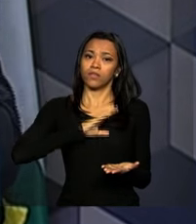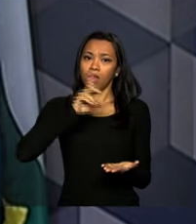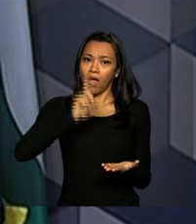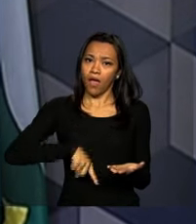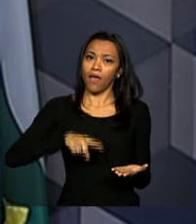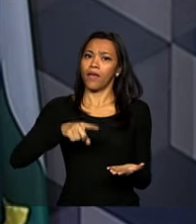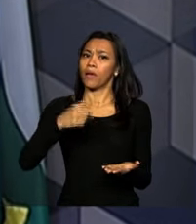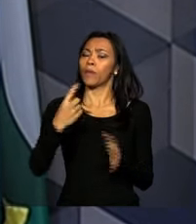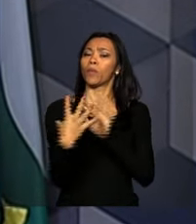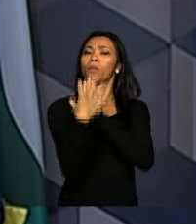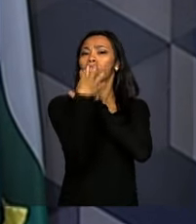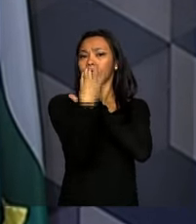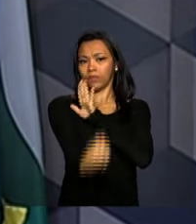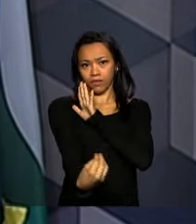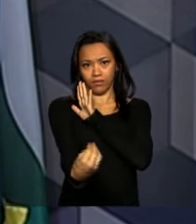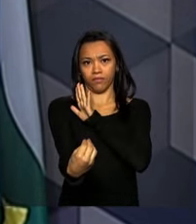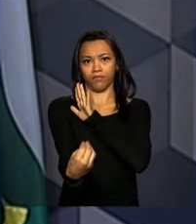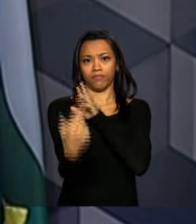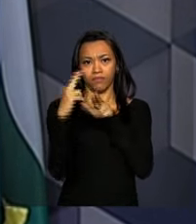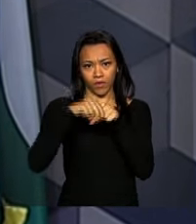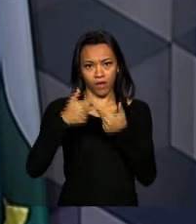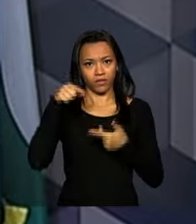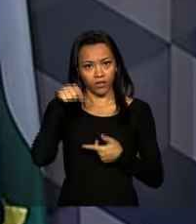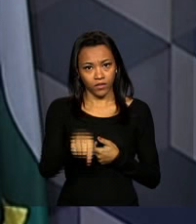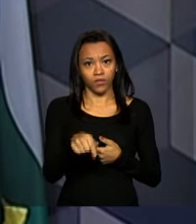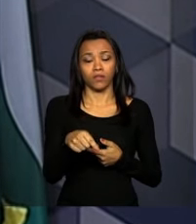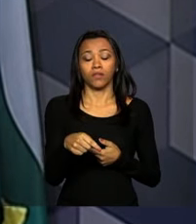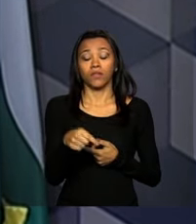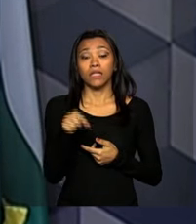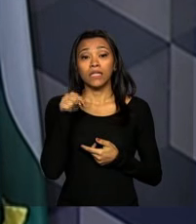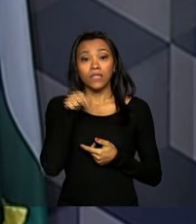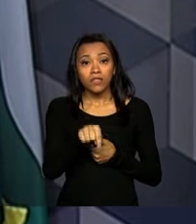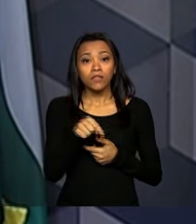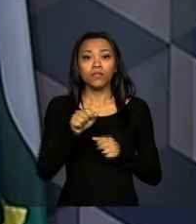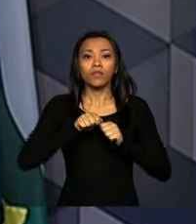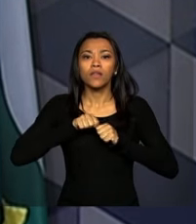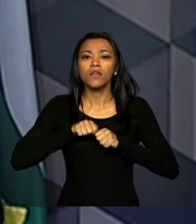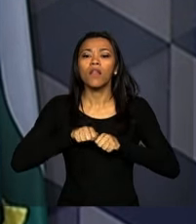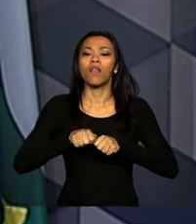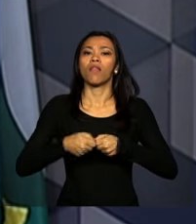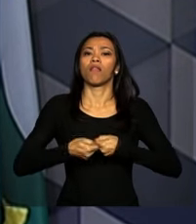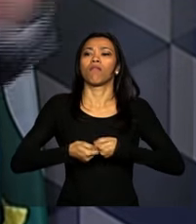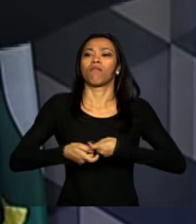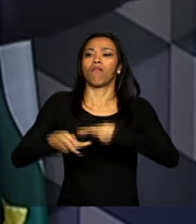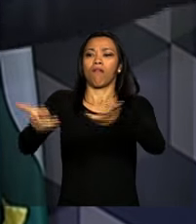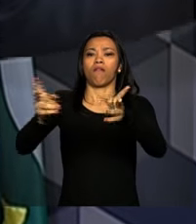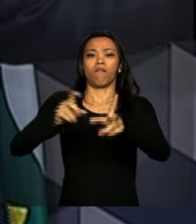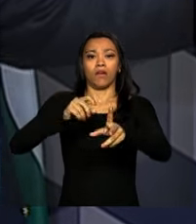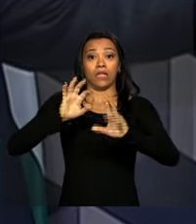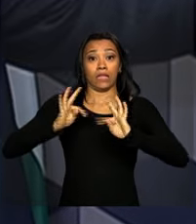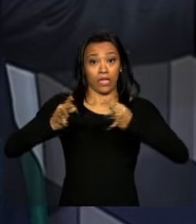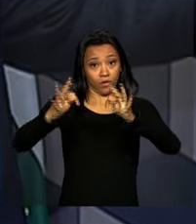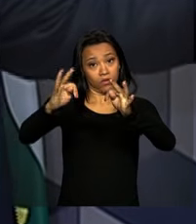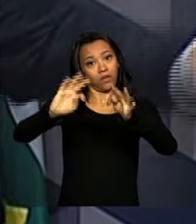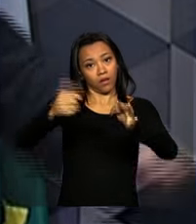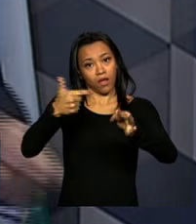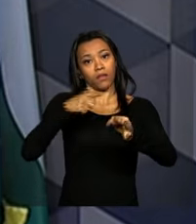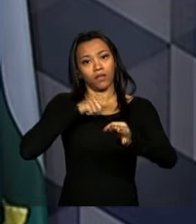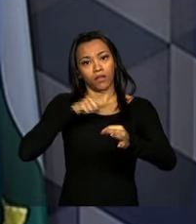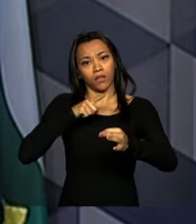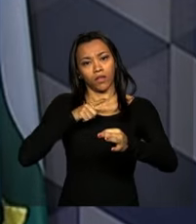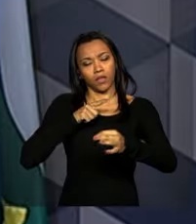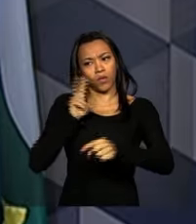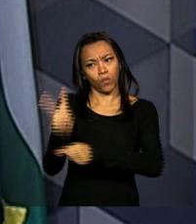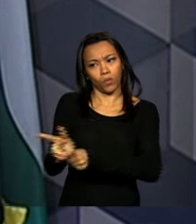função dessa tecnologia. E o veículo que leva essa tecnologia até o campo, claro que tem que ter assistência técnica, mas